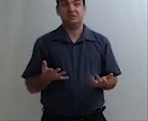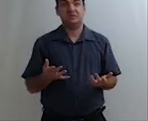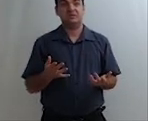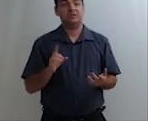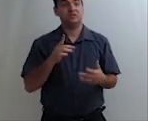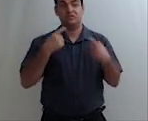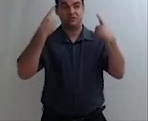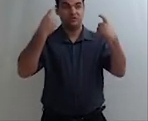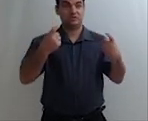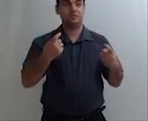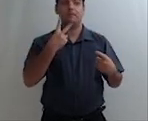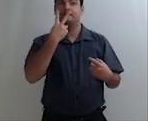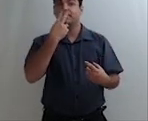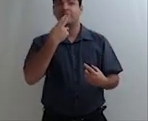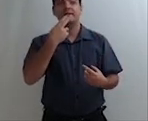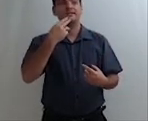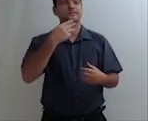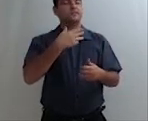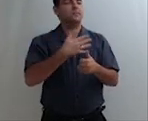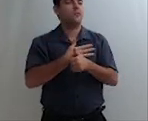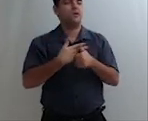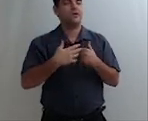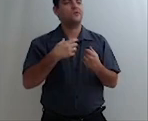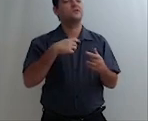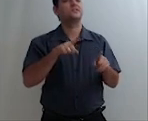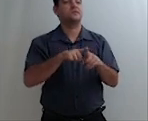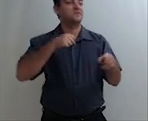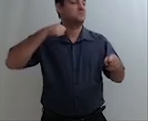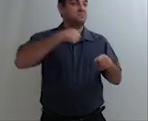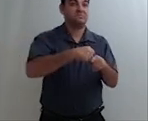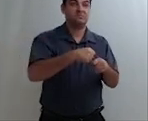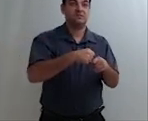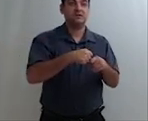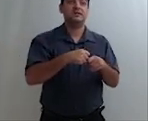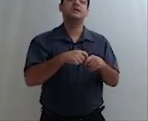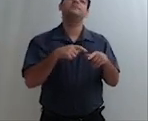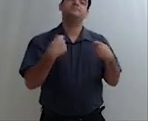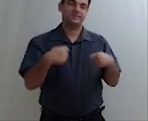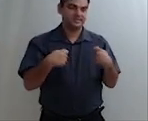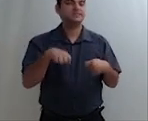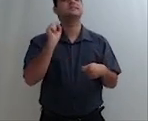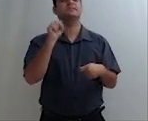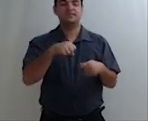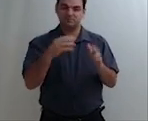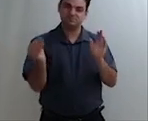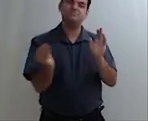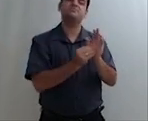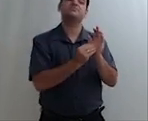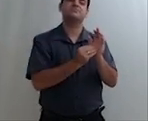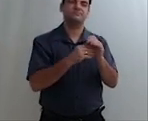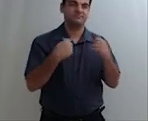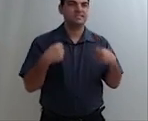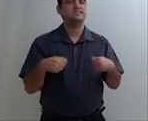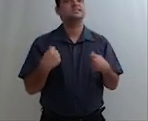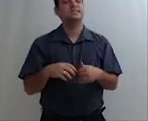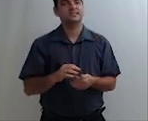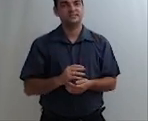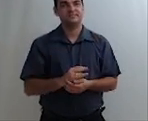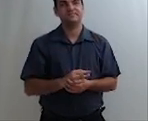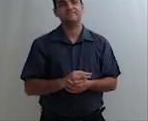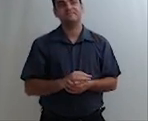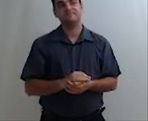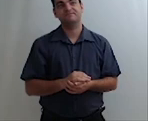física e moral e precisaria estar na descrição da decisão quanto aos fatos